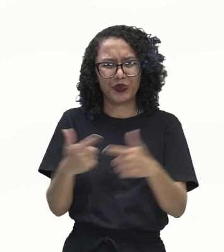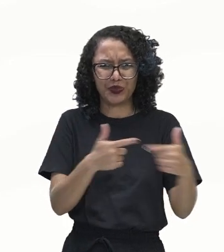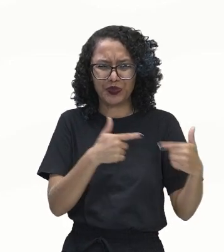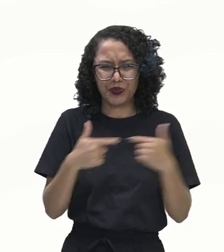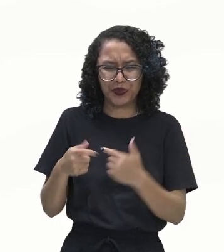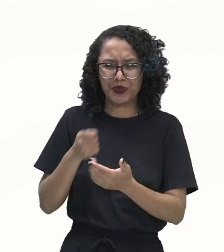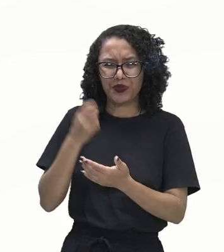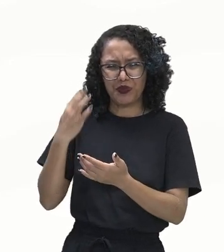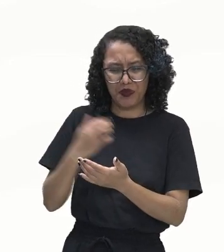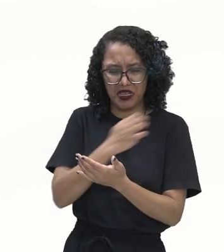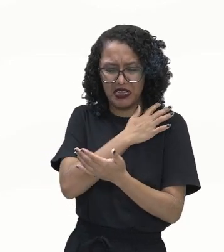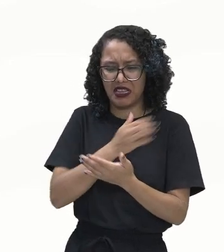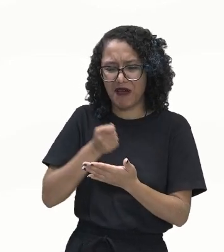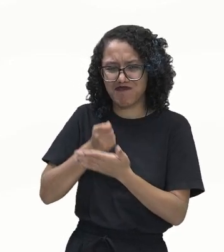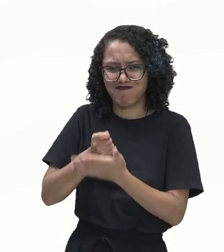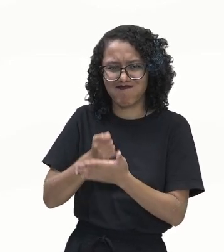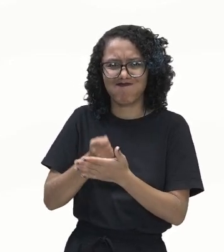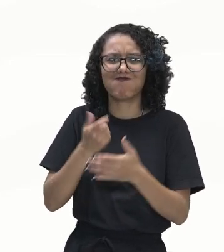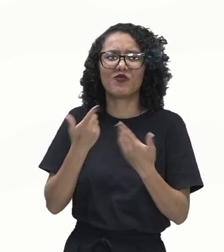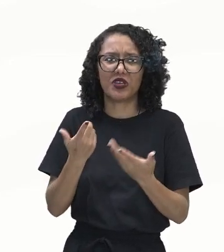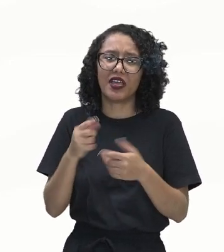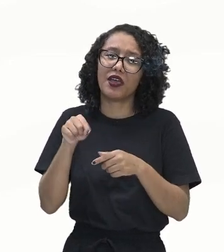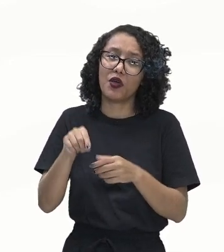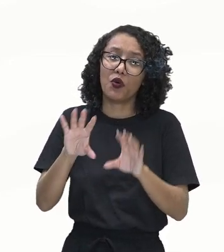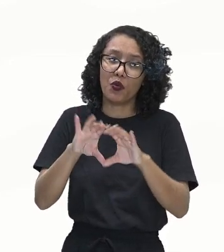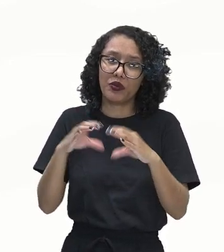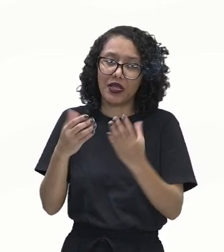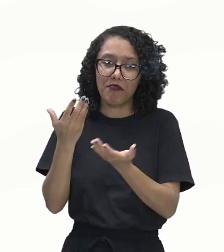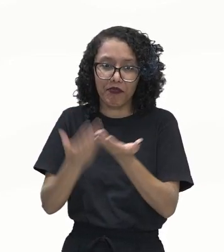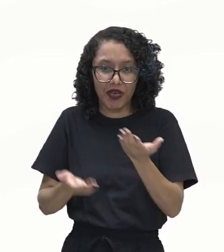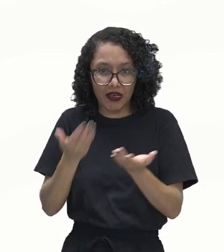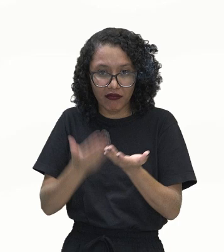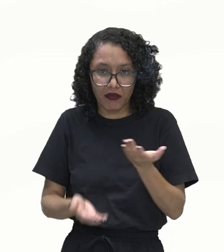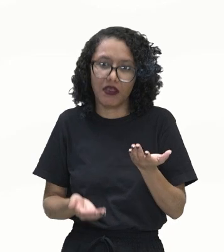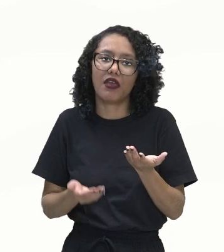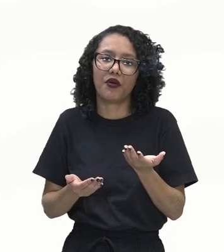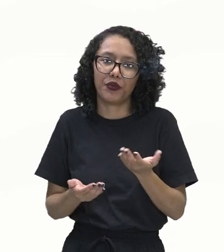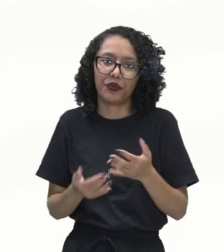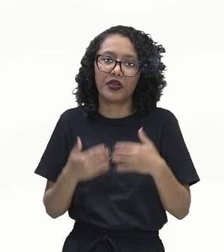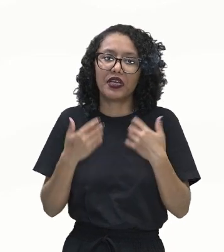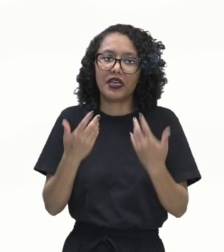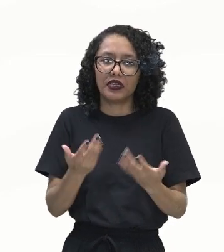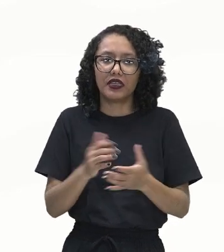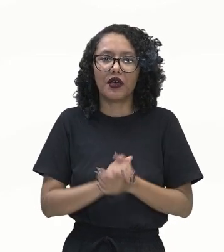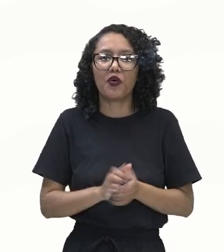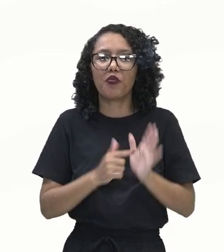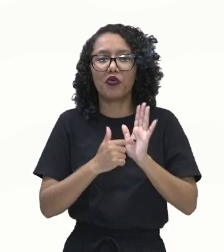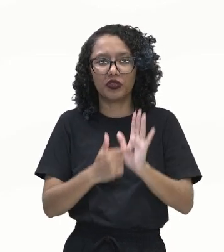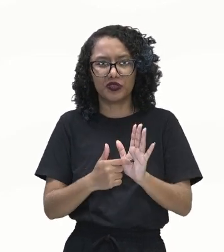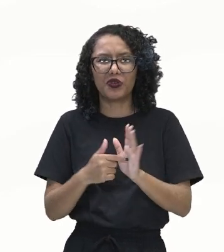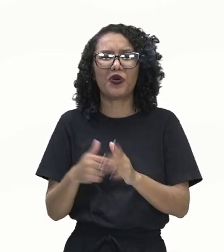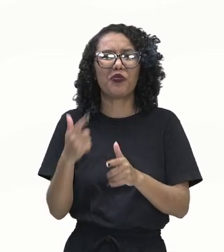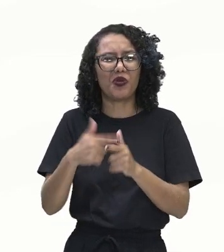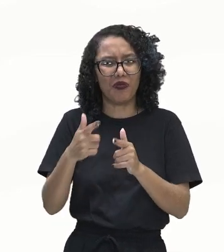resultando na morte de milhares de pessoas e expondo as graves questões de desigualdade social e lutas por terras no